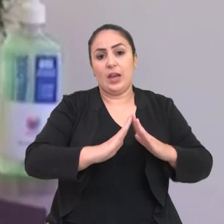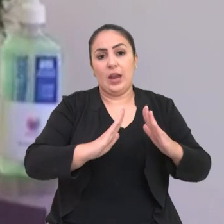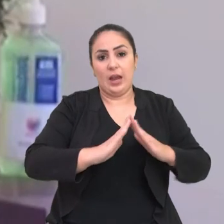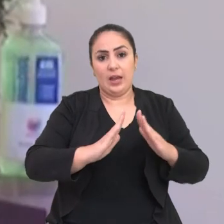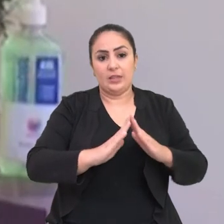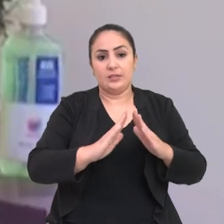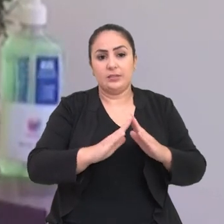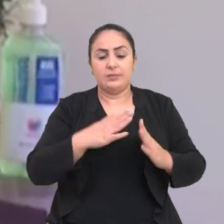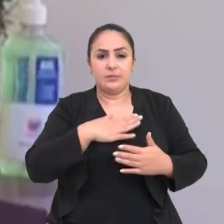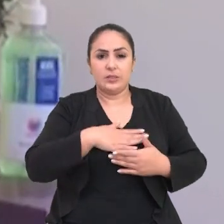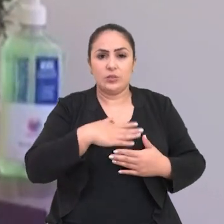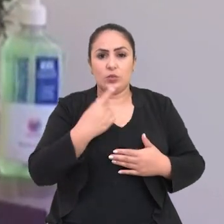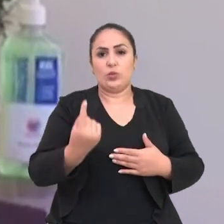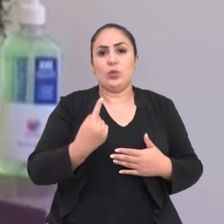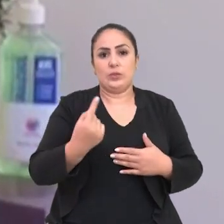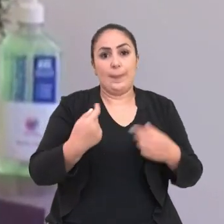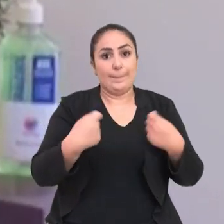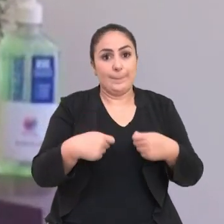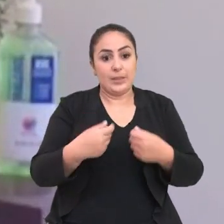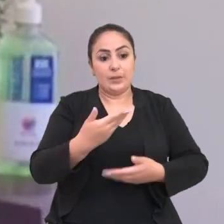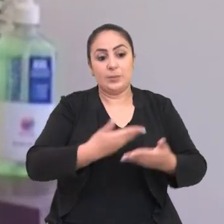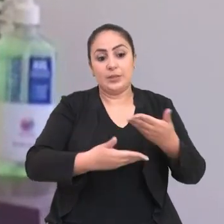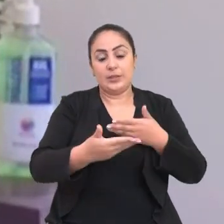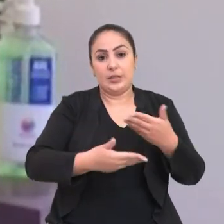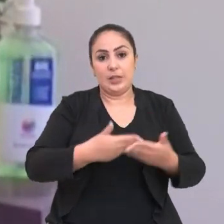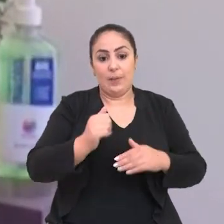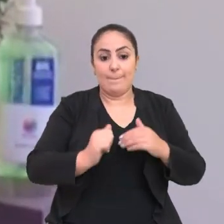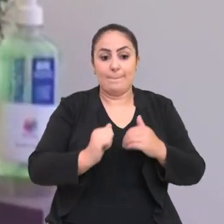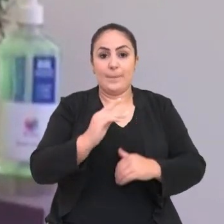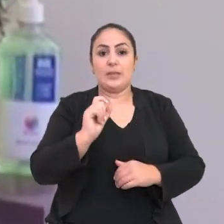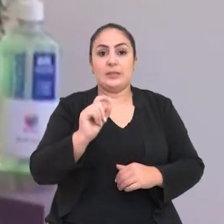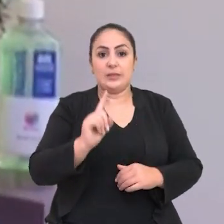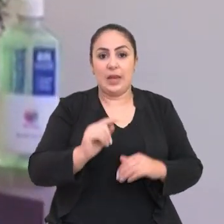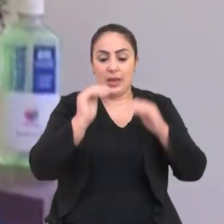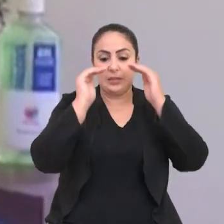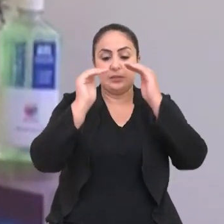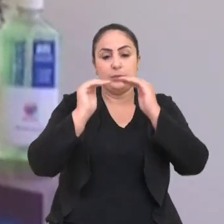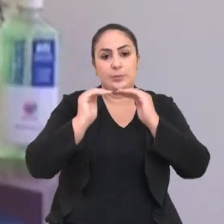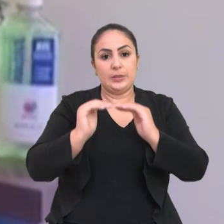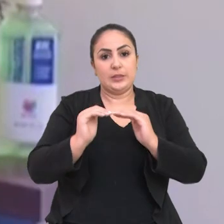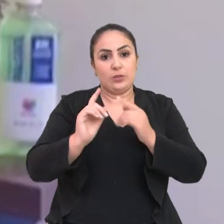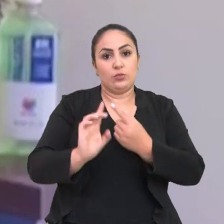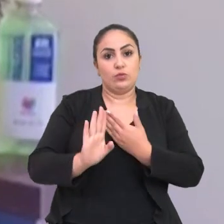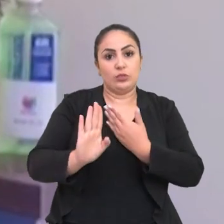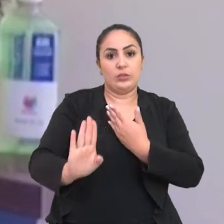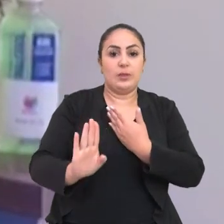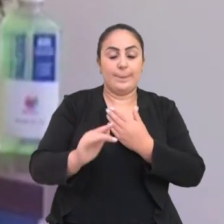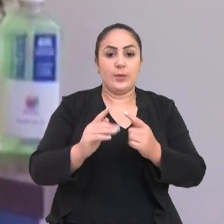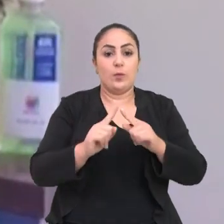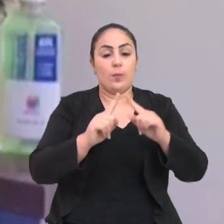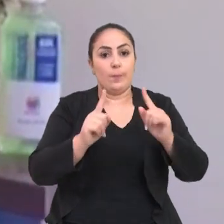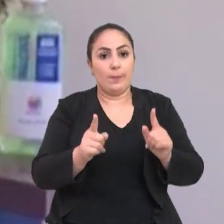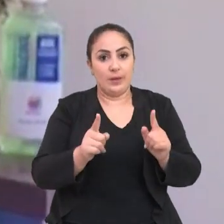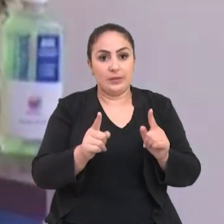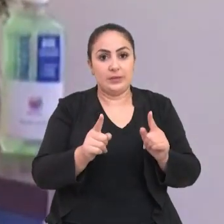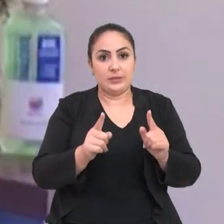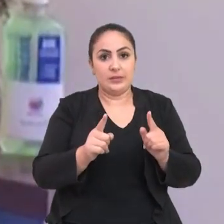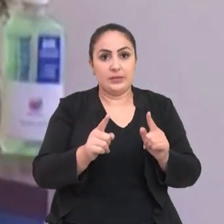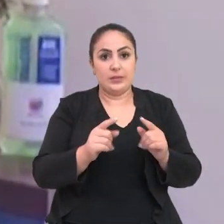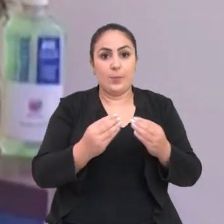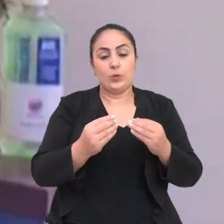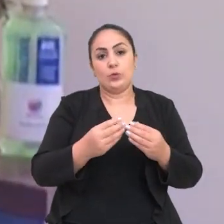vez em casa, sentindo-se sozinhas, precisando interagir, por mais que seja respeitando um certo distanciamento,